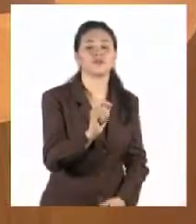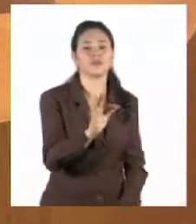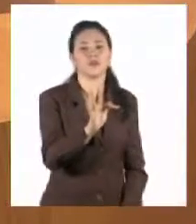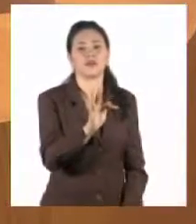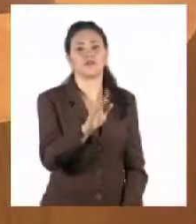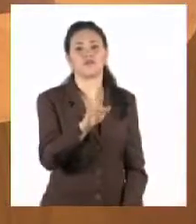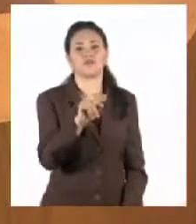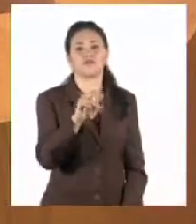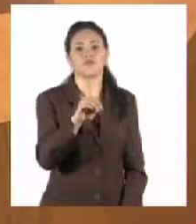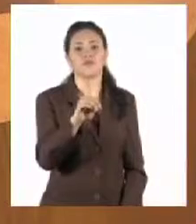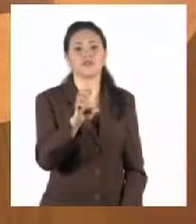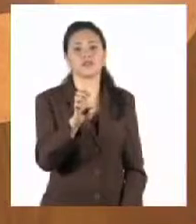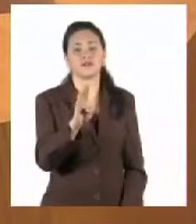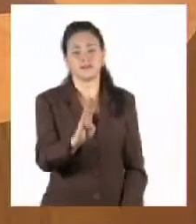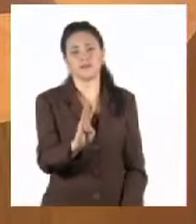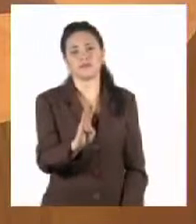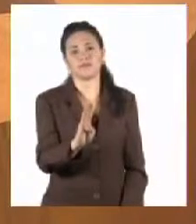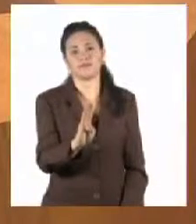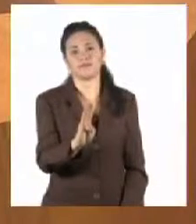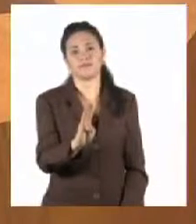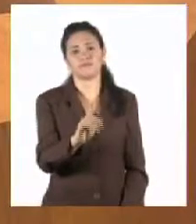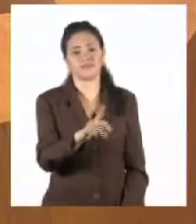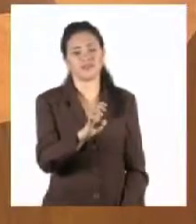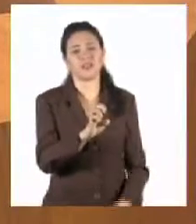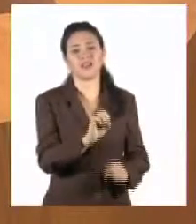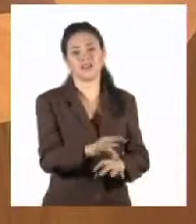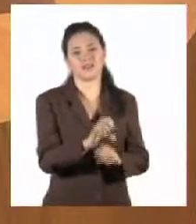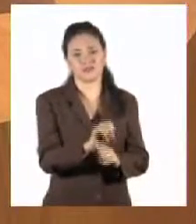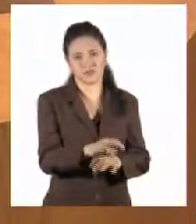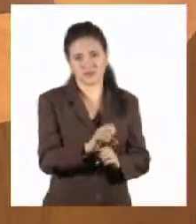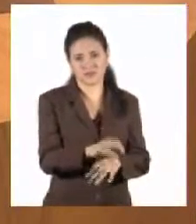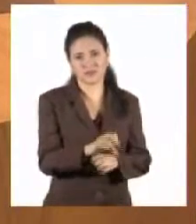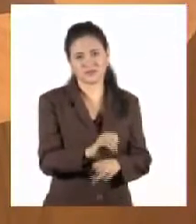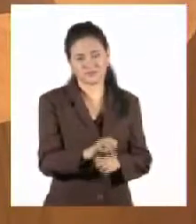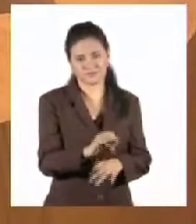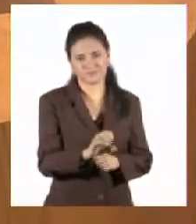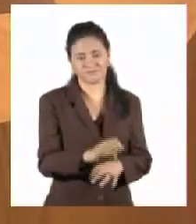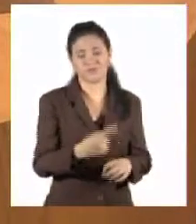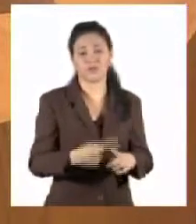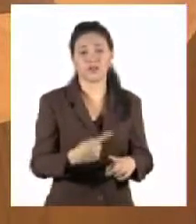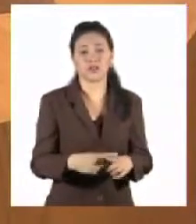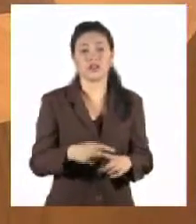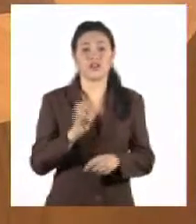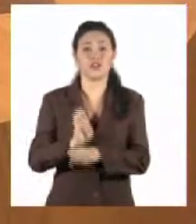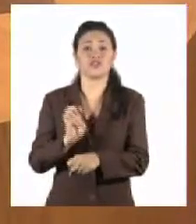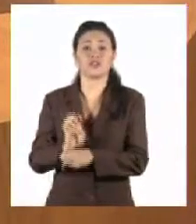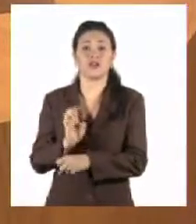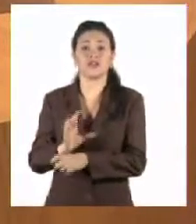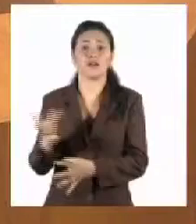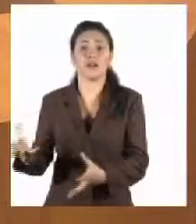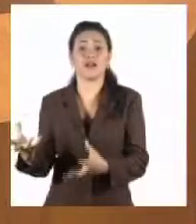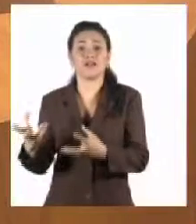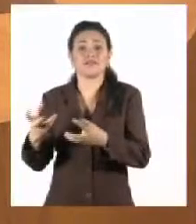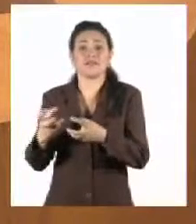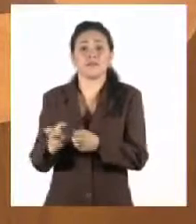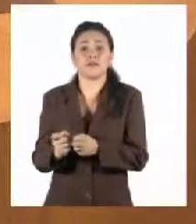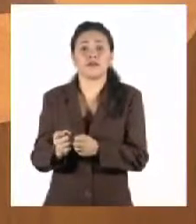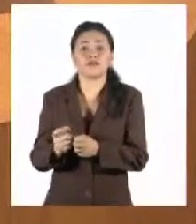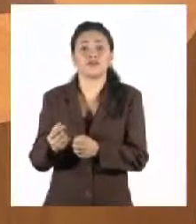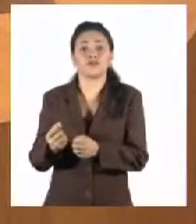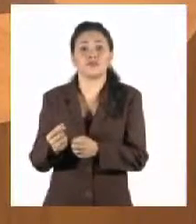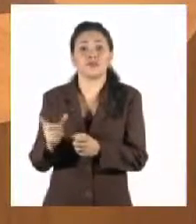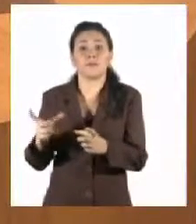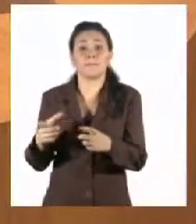essas diminuições das arrecadações do Estado, através da crise, a crise nacional